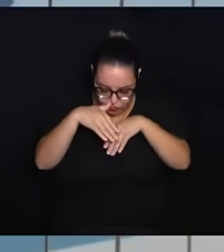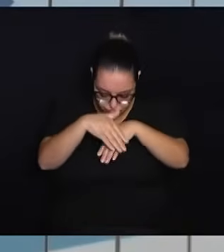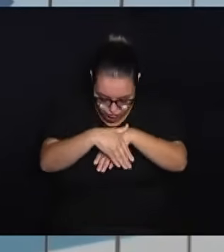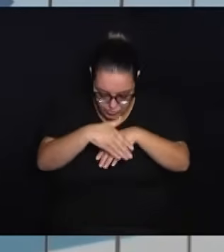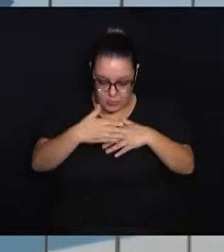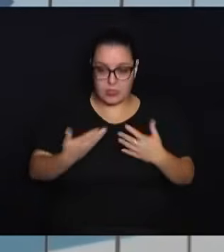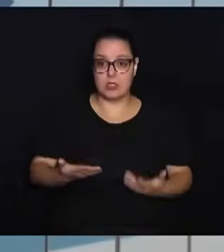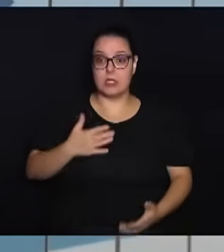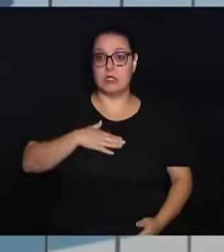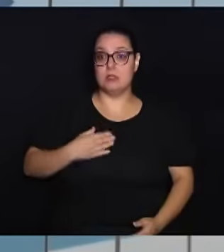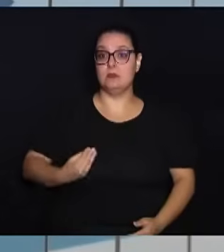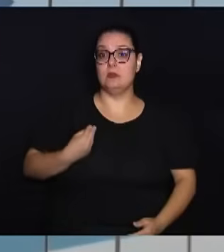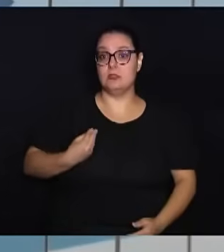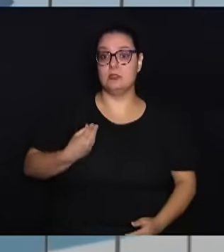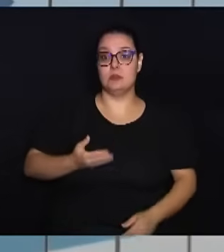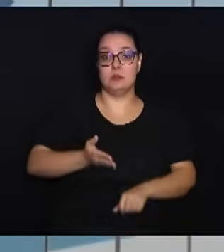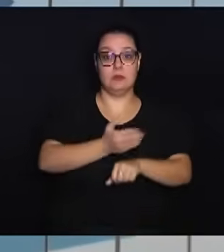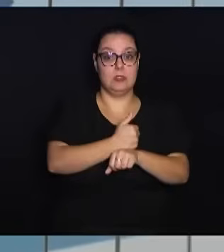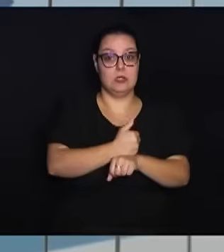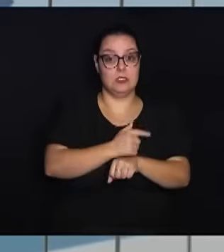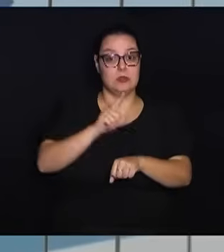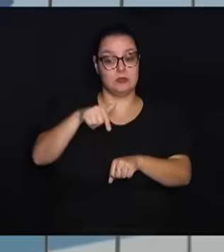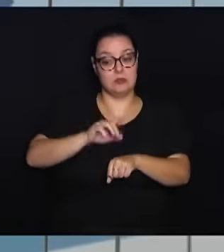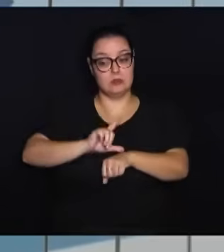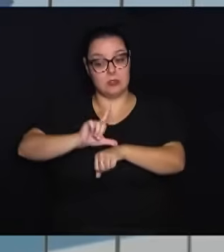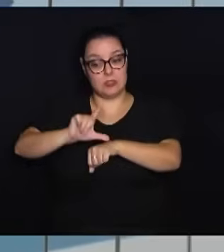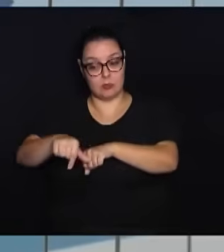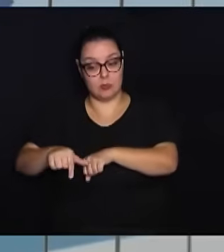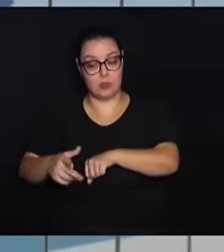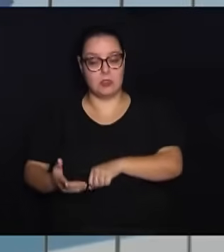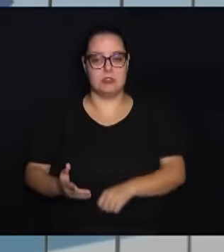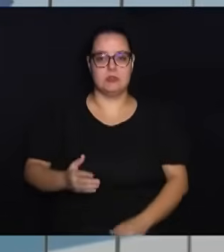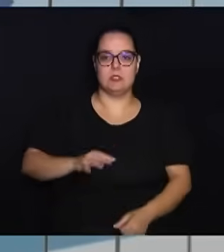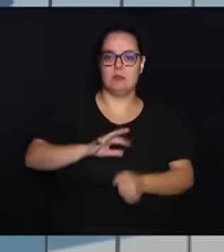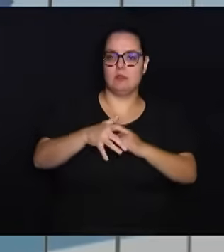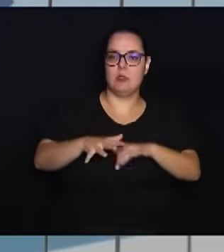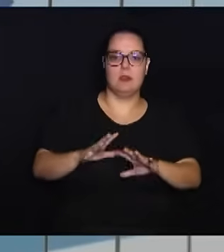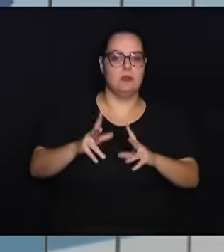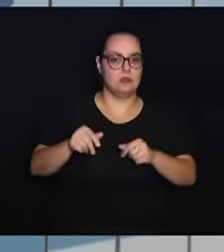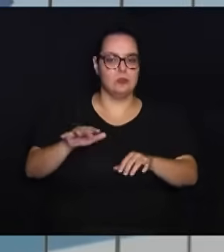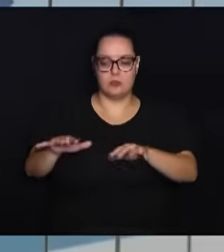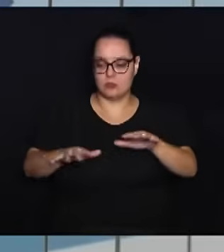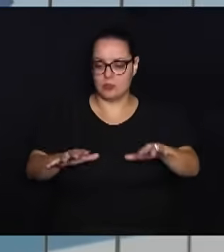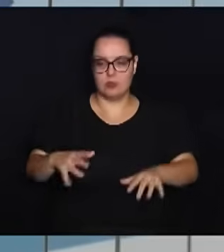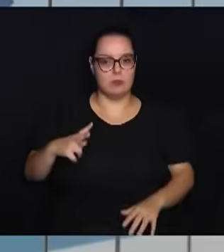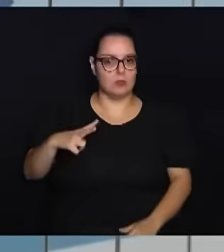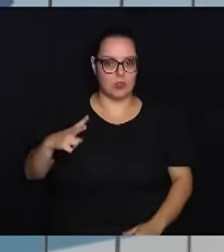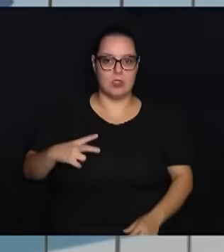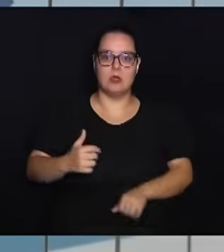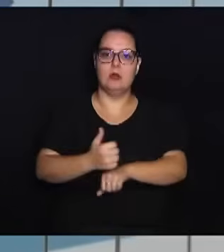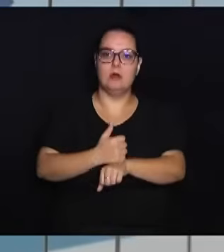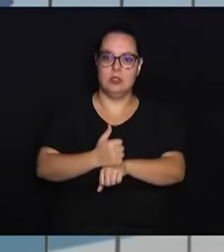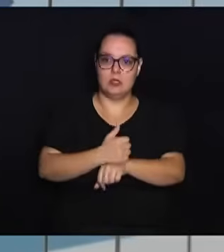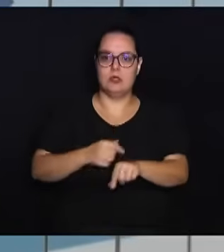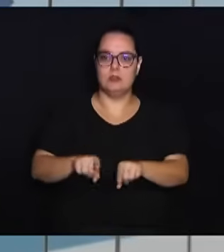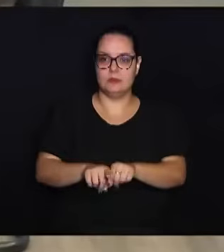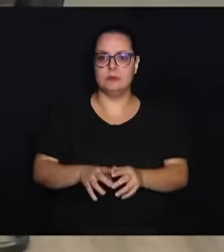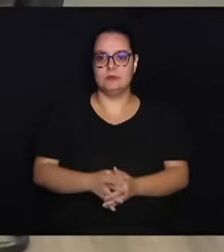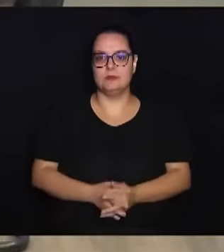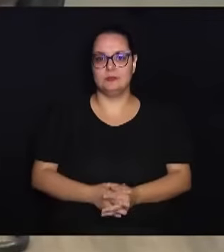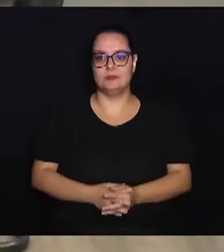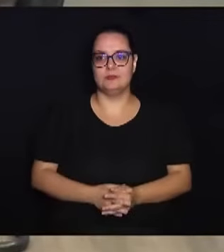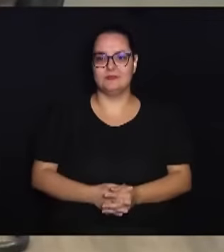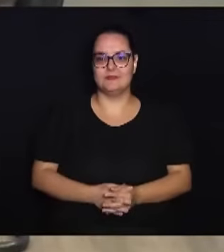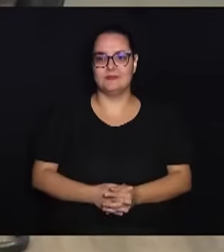na minha vida existe o antes e o depois da pandemia, assim, sabe? Em todos os cenários, pessoal e profissional. E